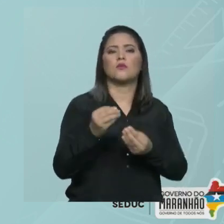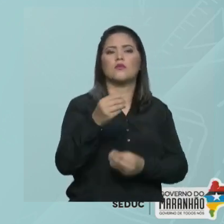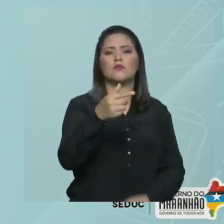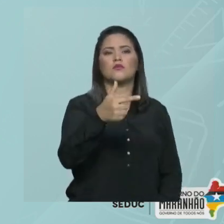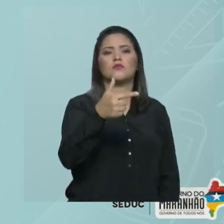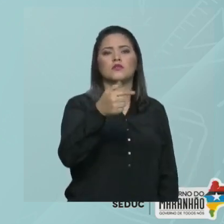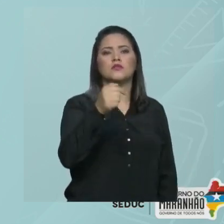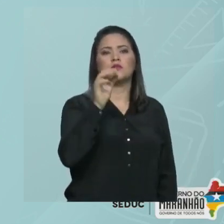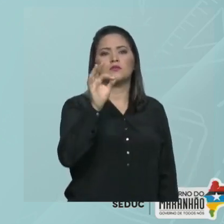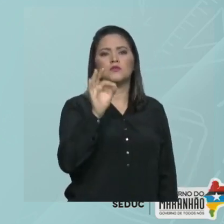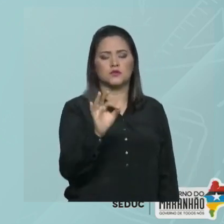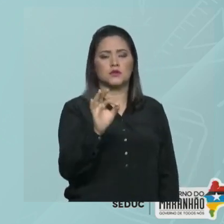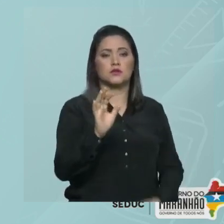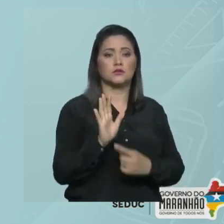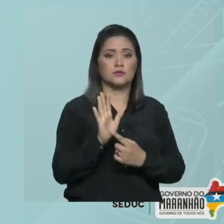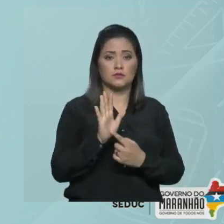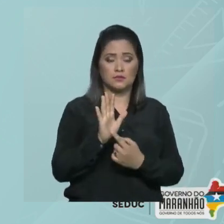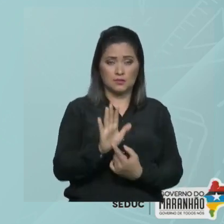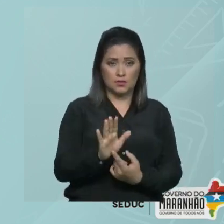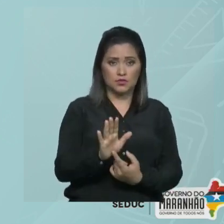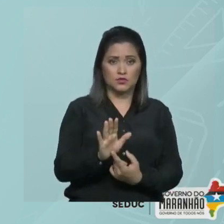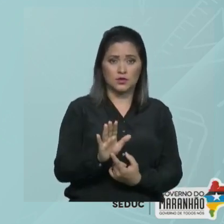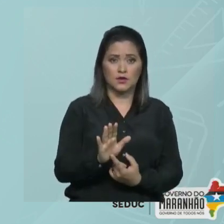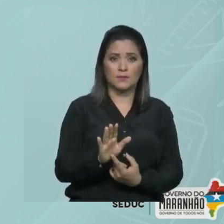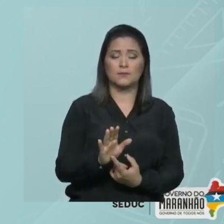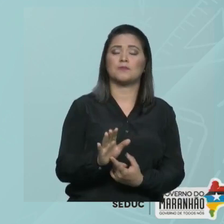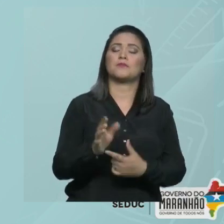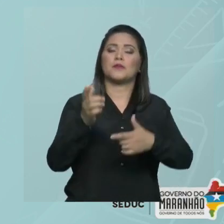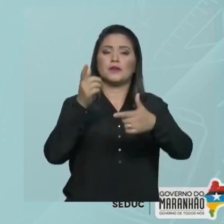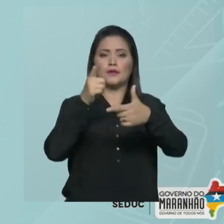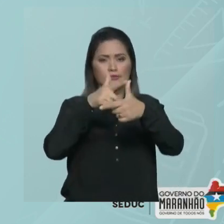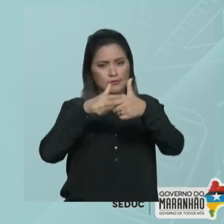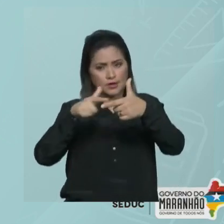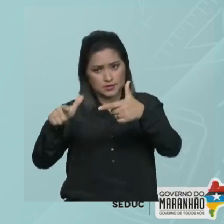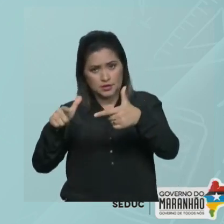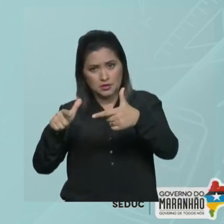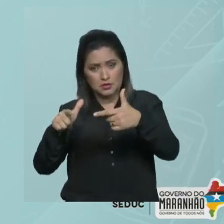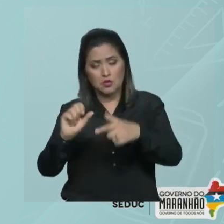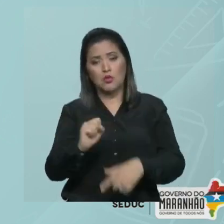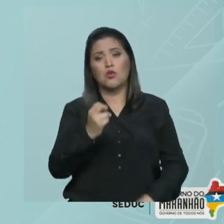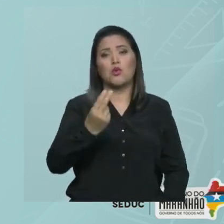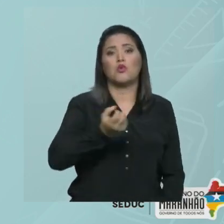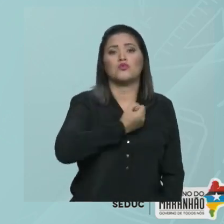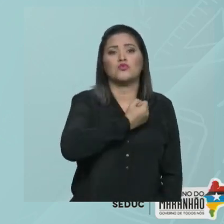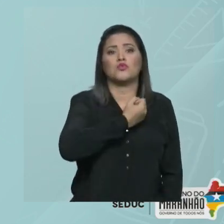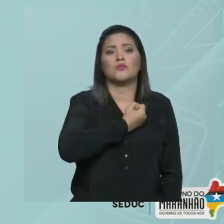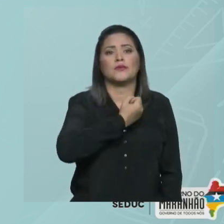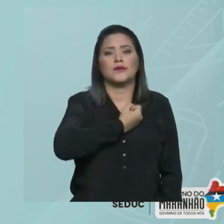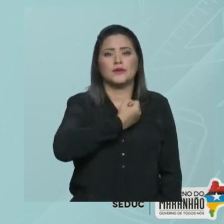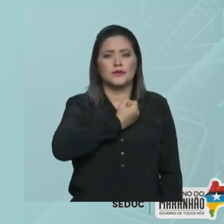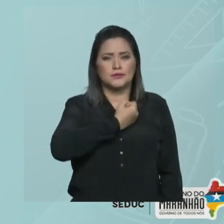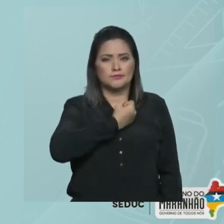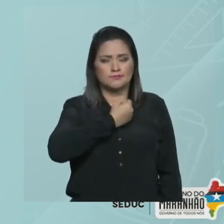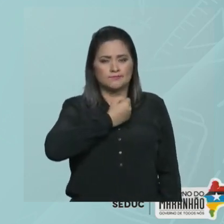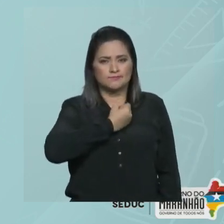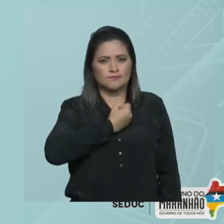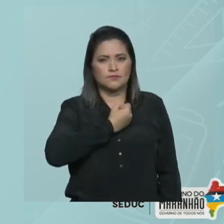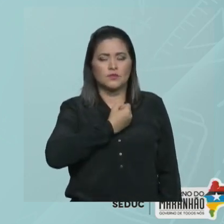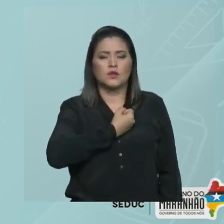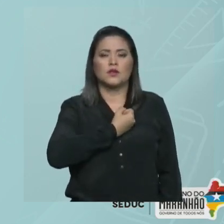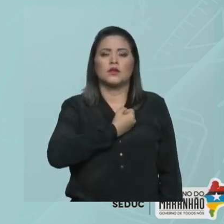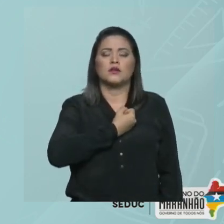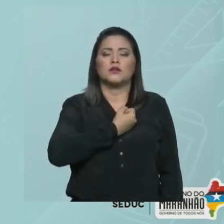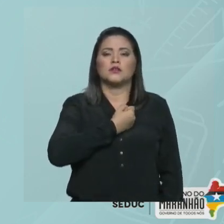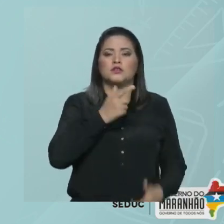que eu posso representar porcentagem em fração e em número decimal. E como é que eu faço isso? De